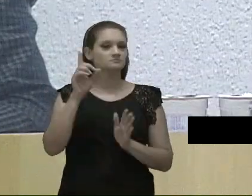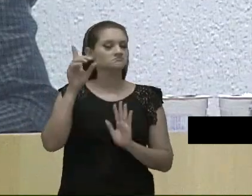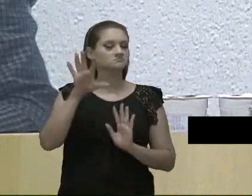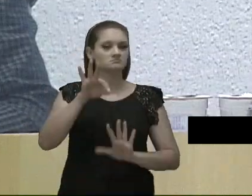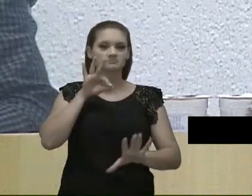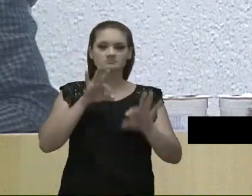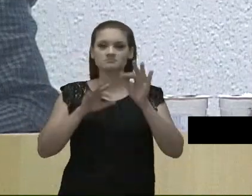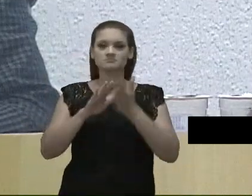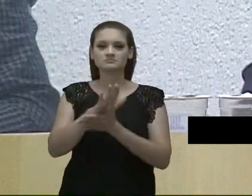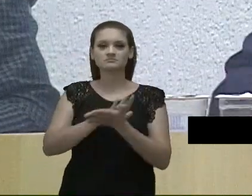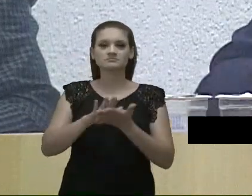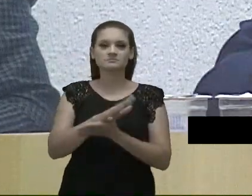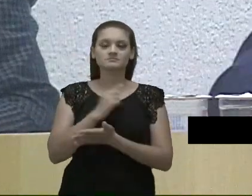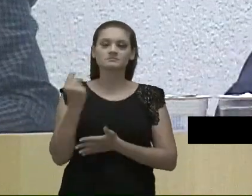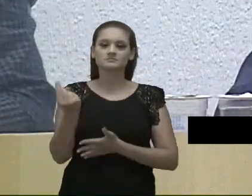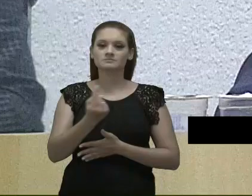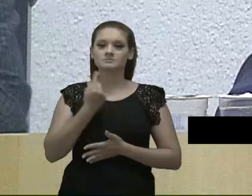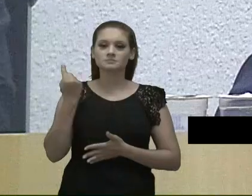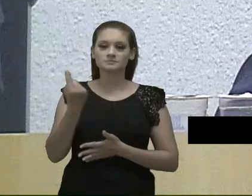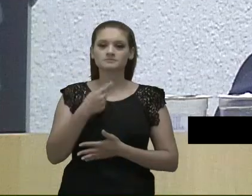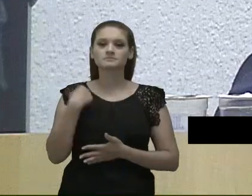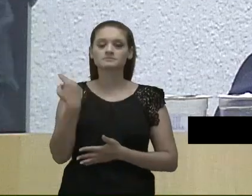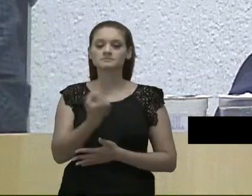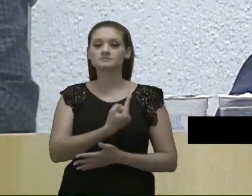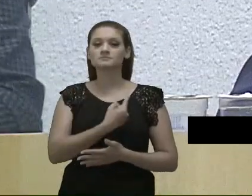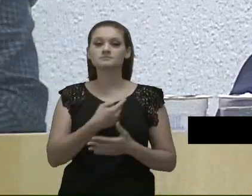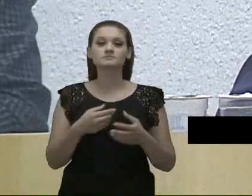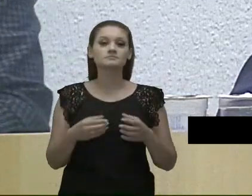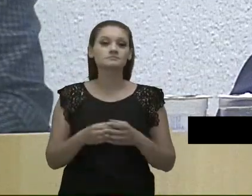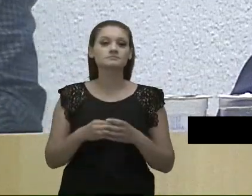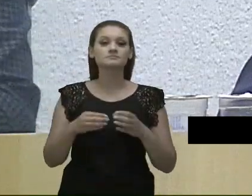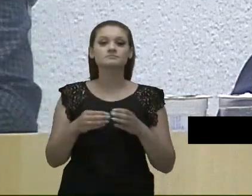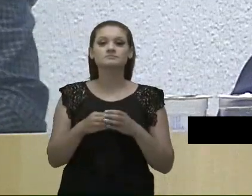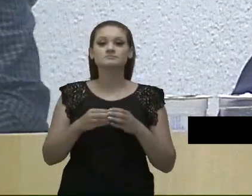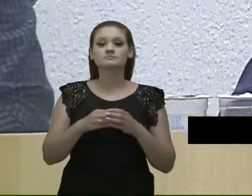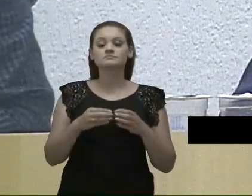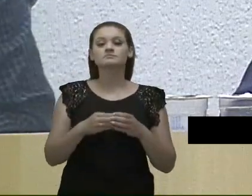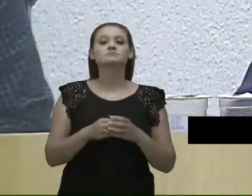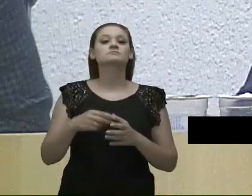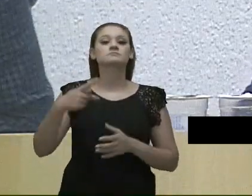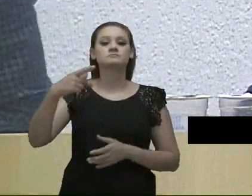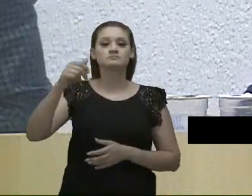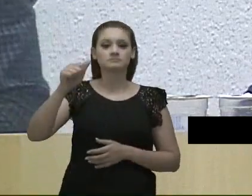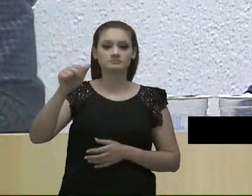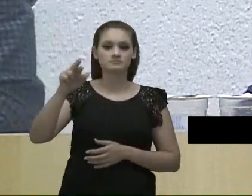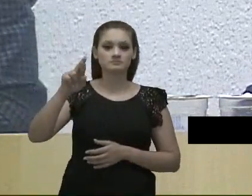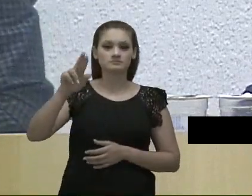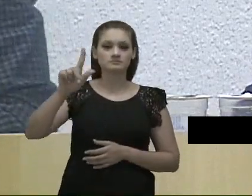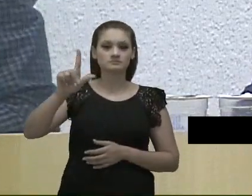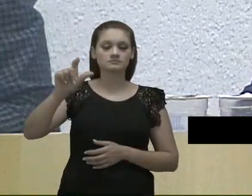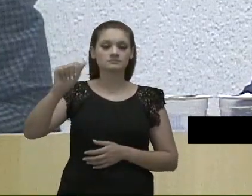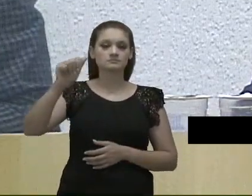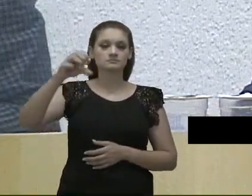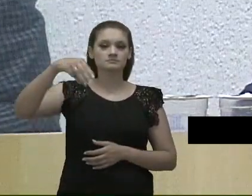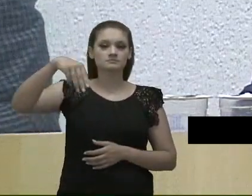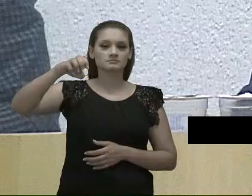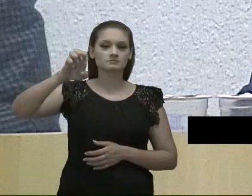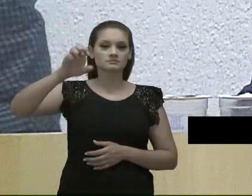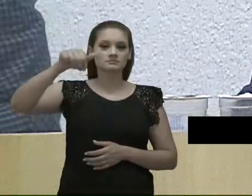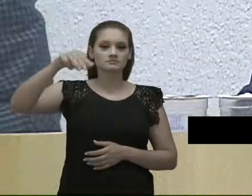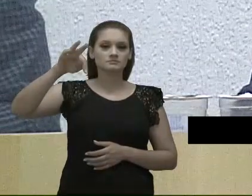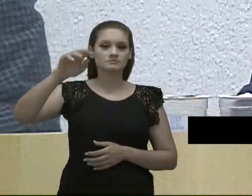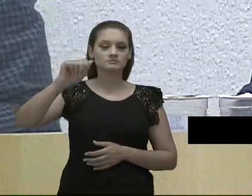nada sozinho nesse lugar. Lembrando que nós fazemos parte de uma comissão parlamentar de inquérito, onde são 5 vereadores. Então,